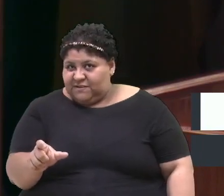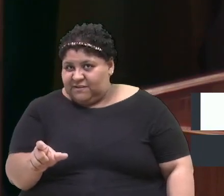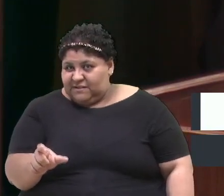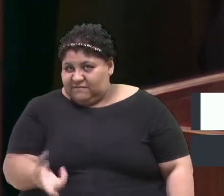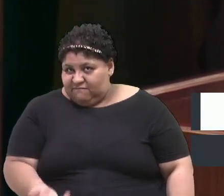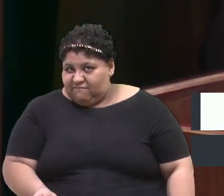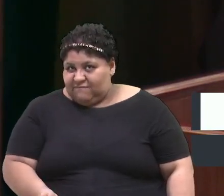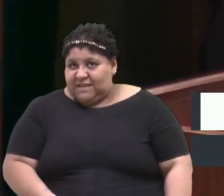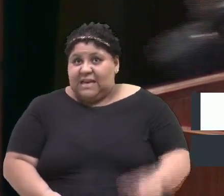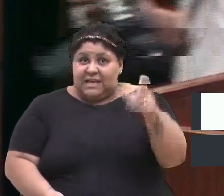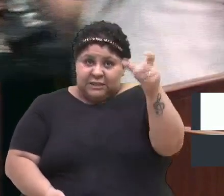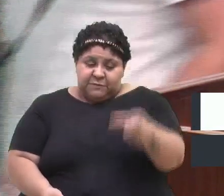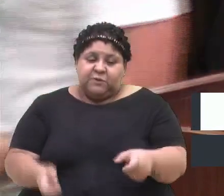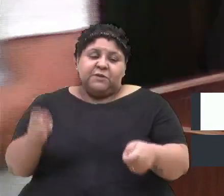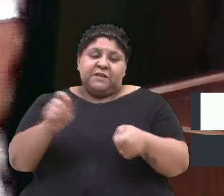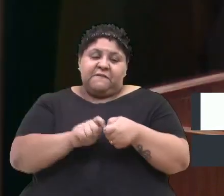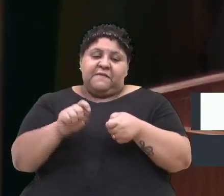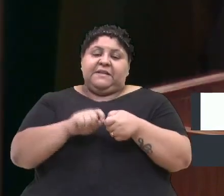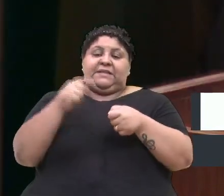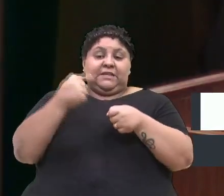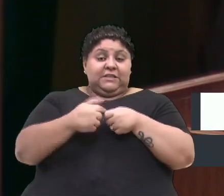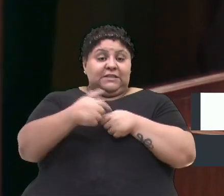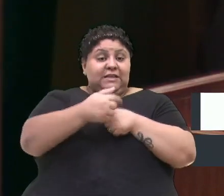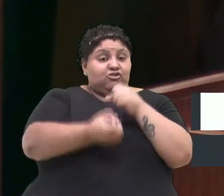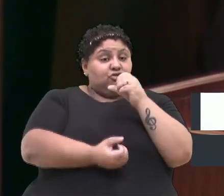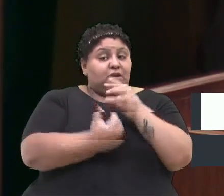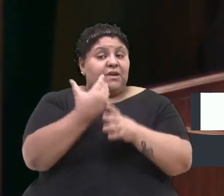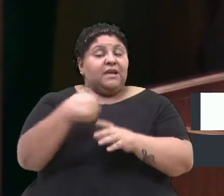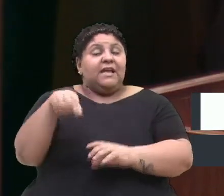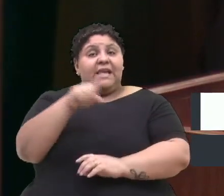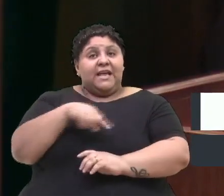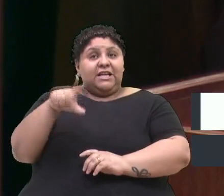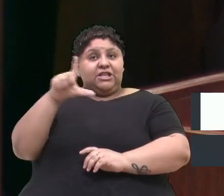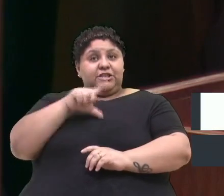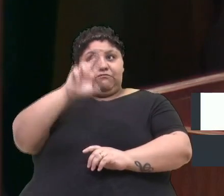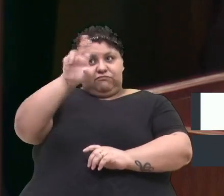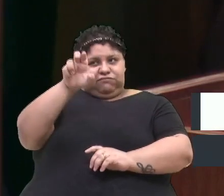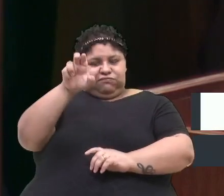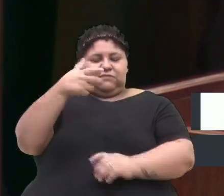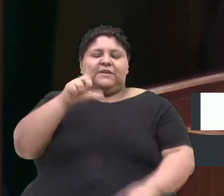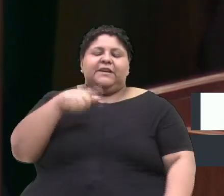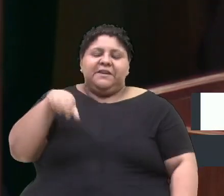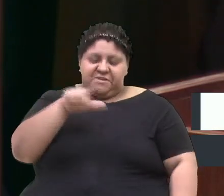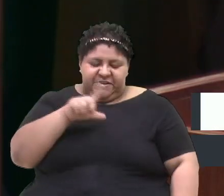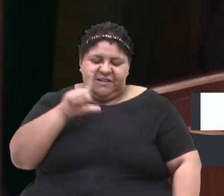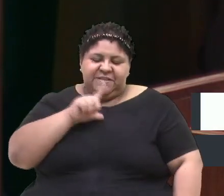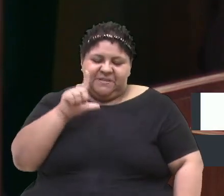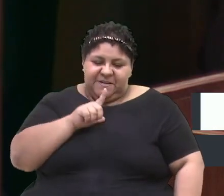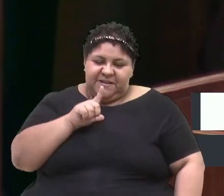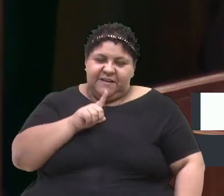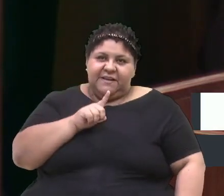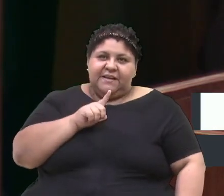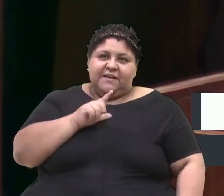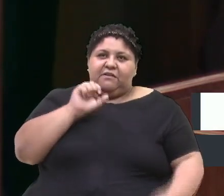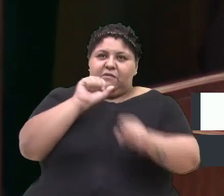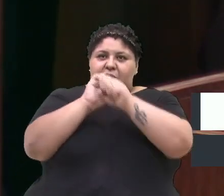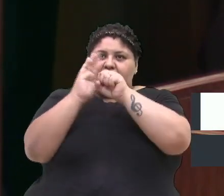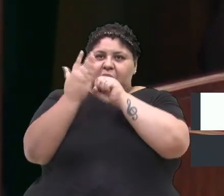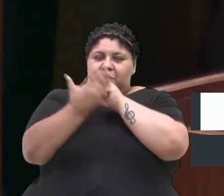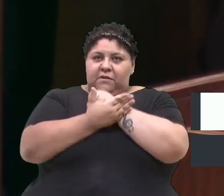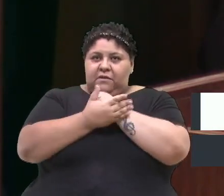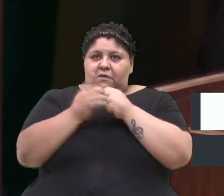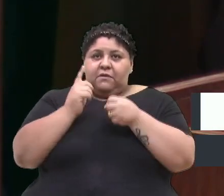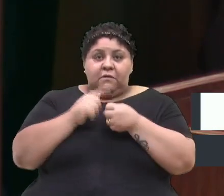que fazem com que a cidade exista. A gente teve um momento de pandemia onde as